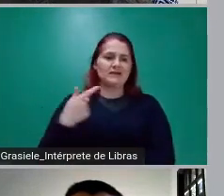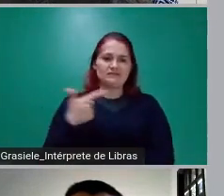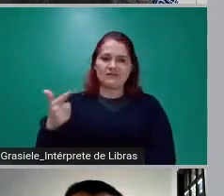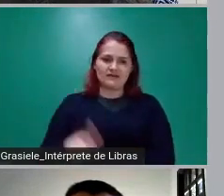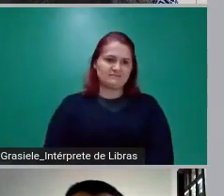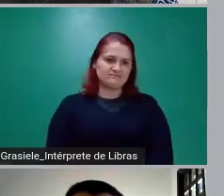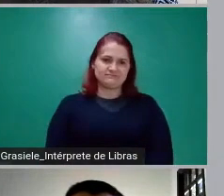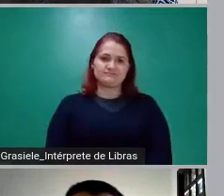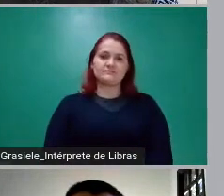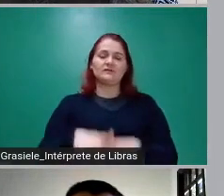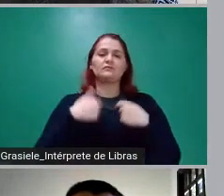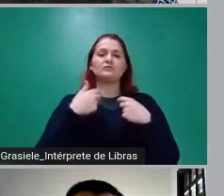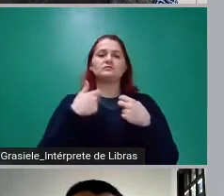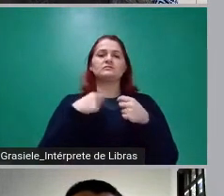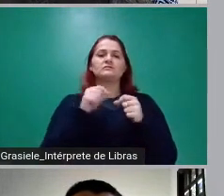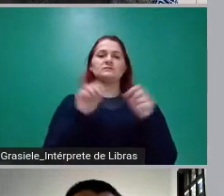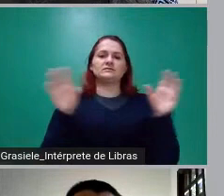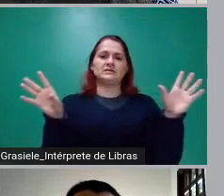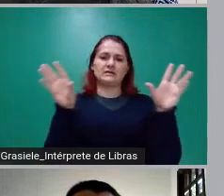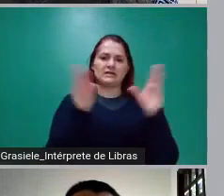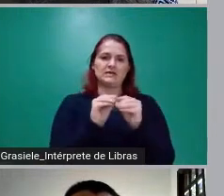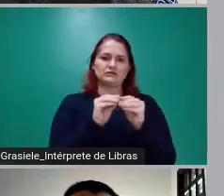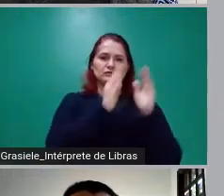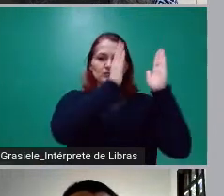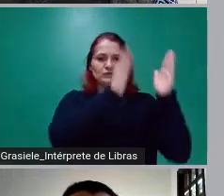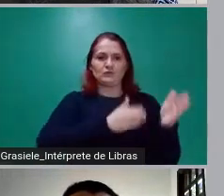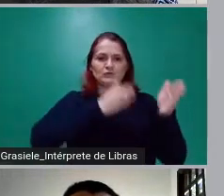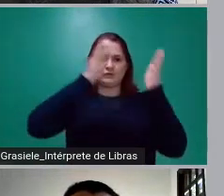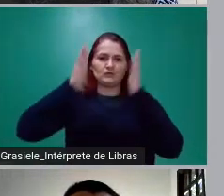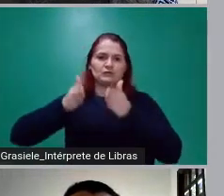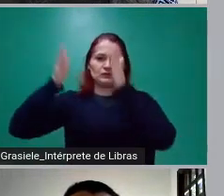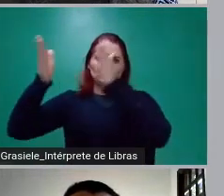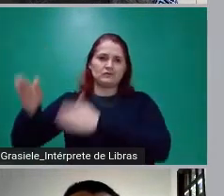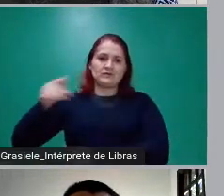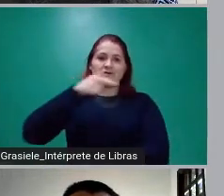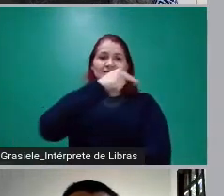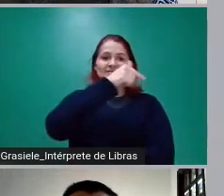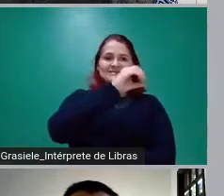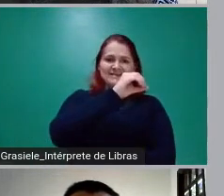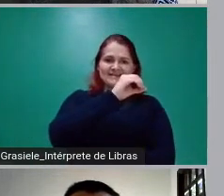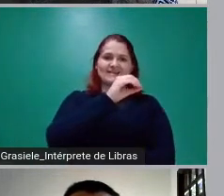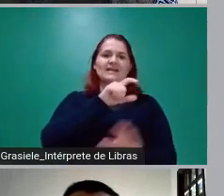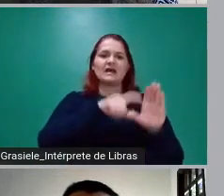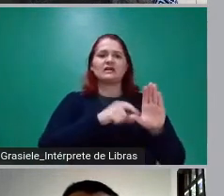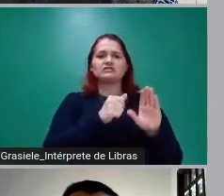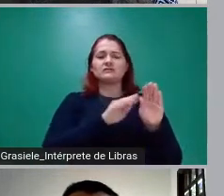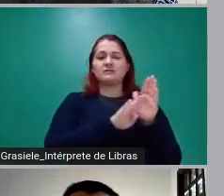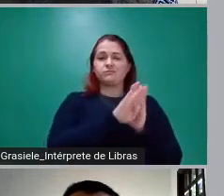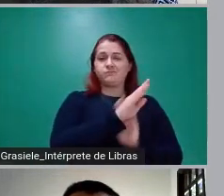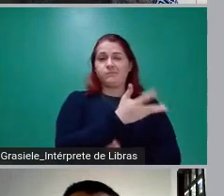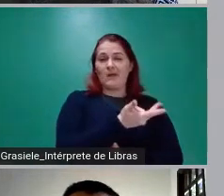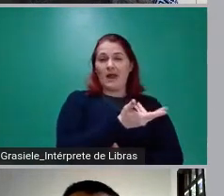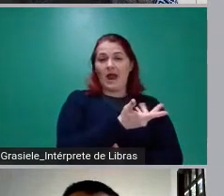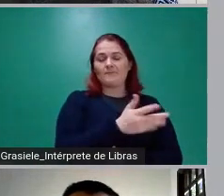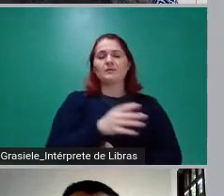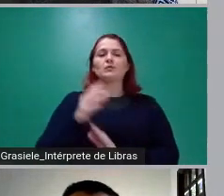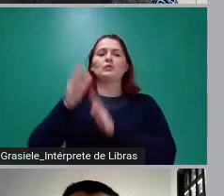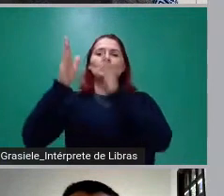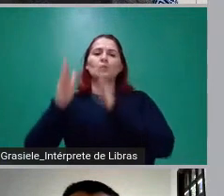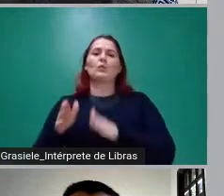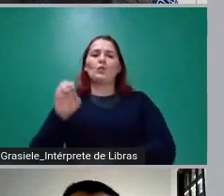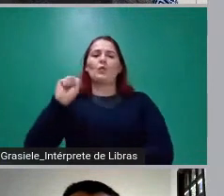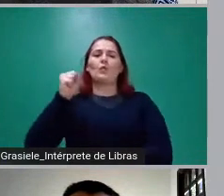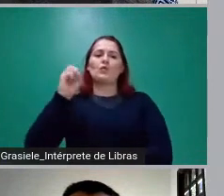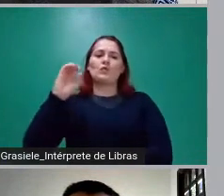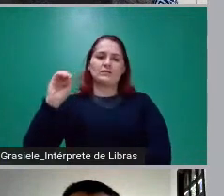aqui eu trago um resumo disso que eu falei. Nos anos 70, o endividamento acelerado. Nos anos 80, crise provocada